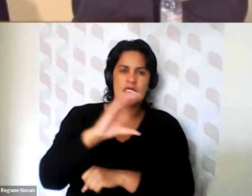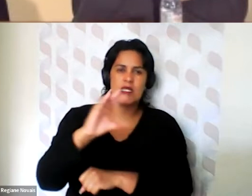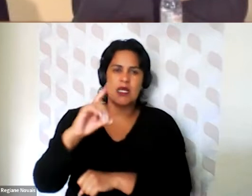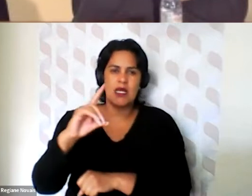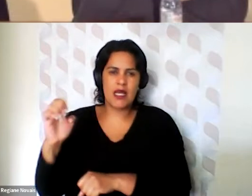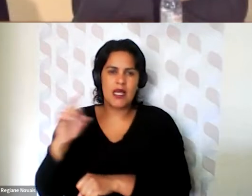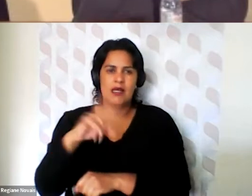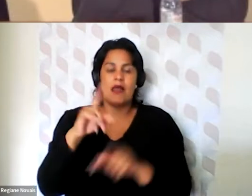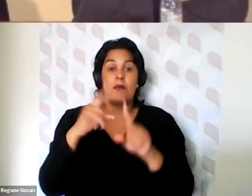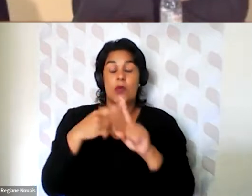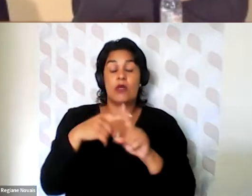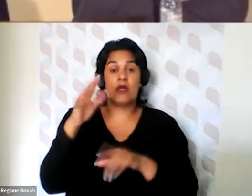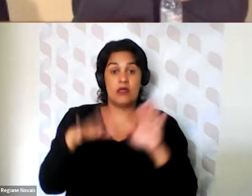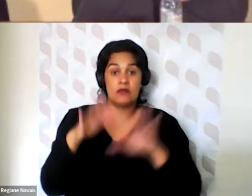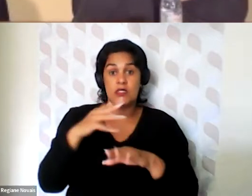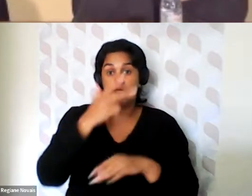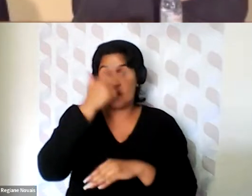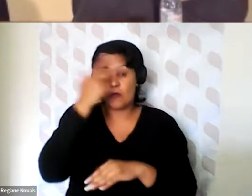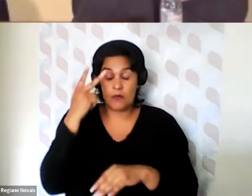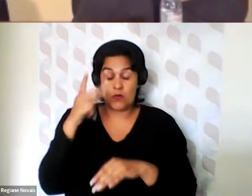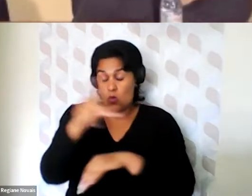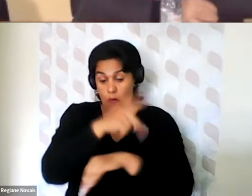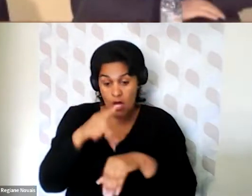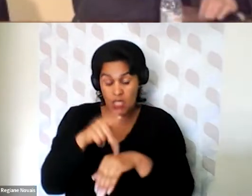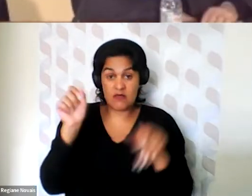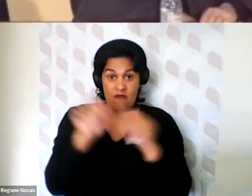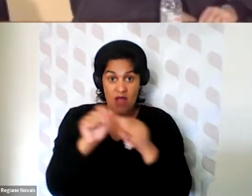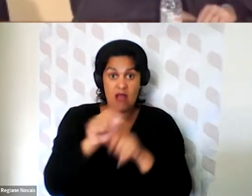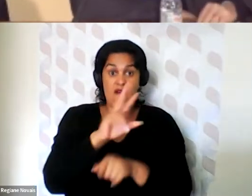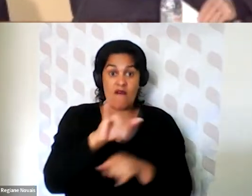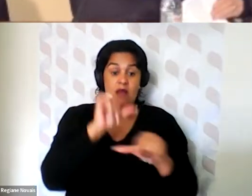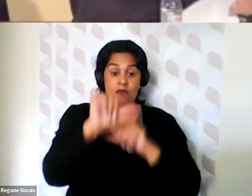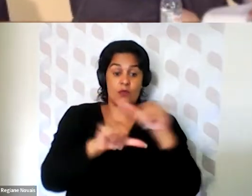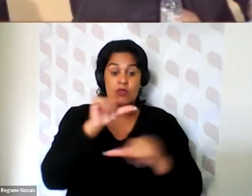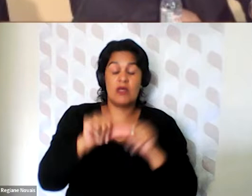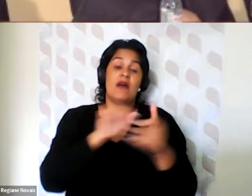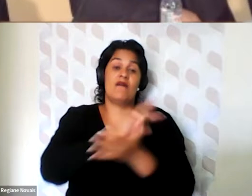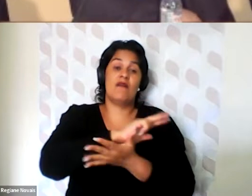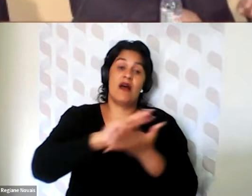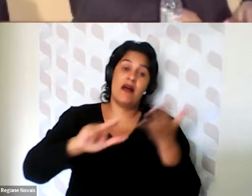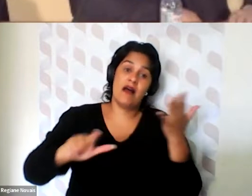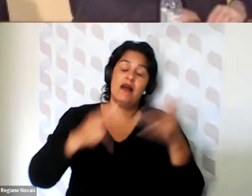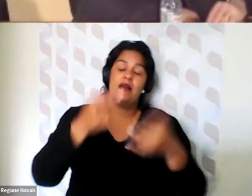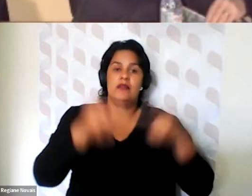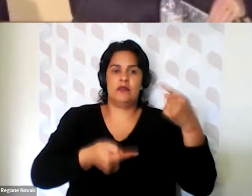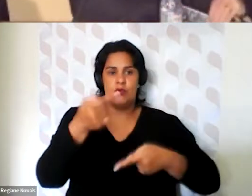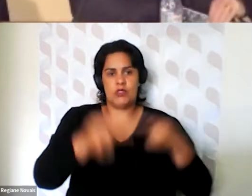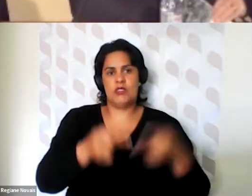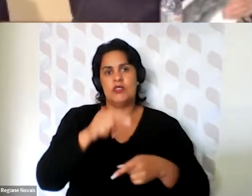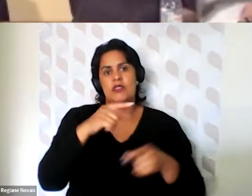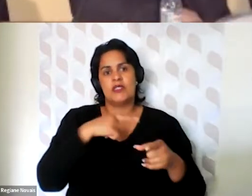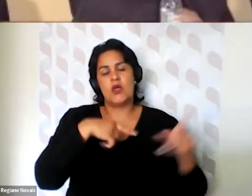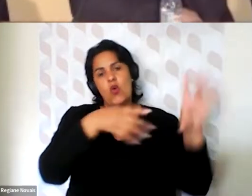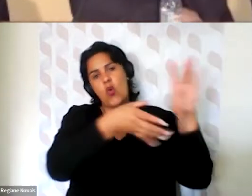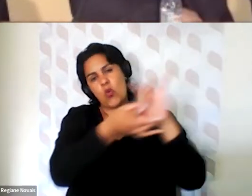acessão ao OCDE, né? Então, assim, é importante, os países olham, tem realmente alguns